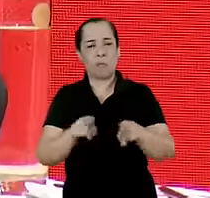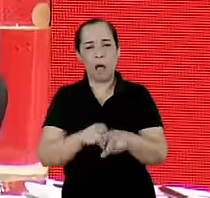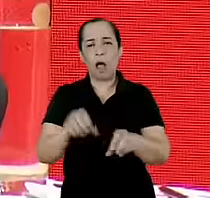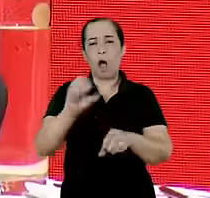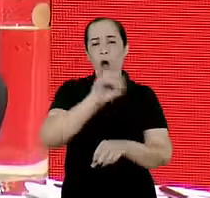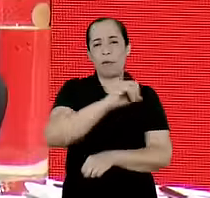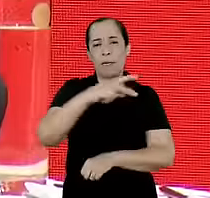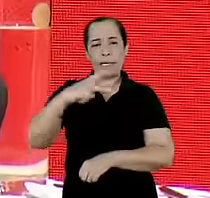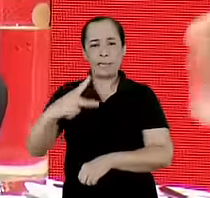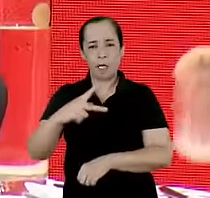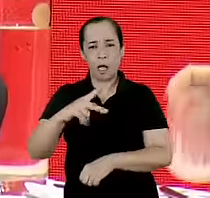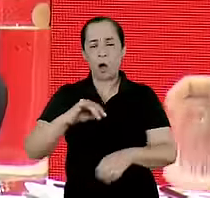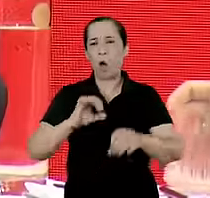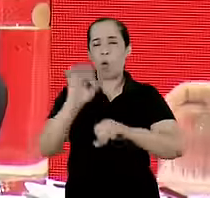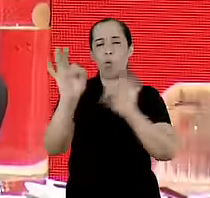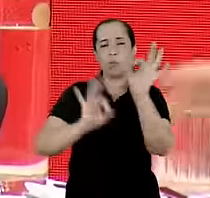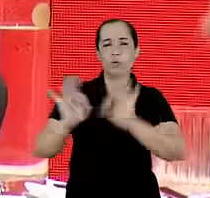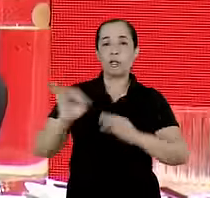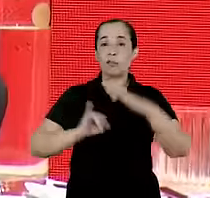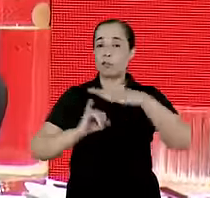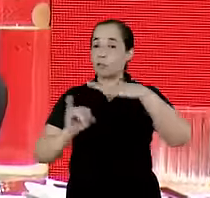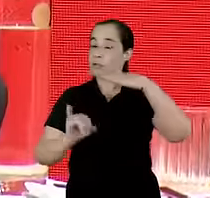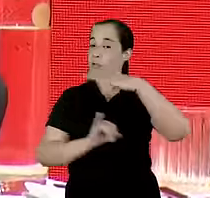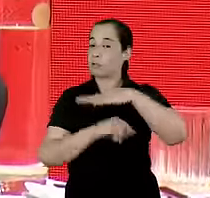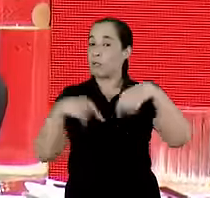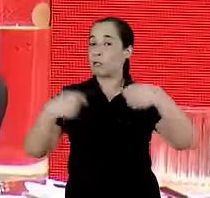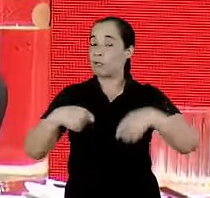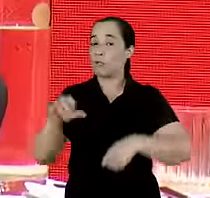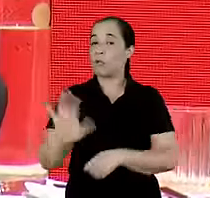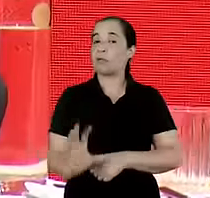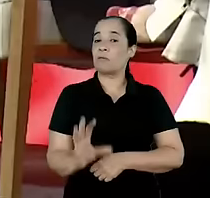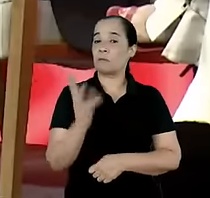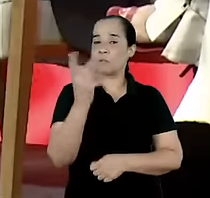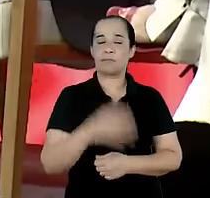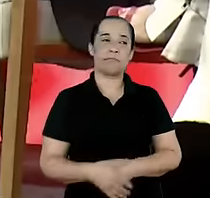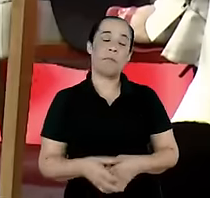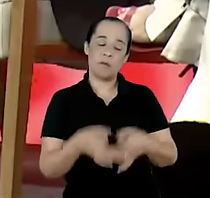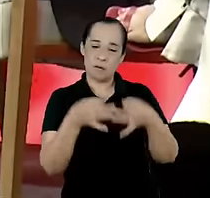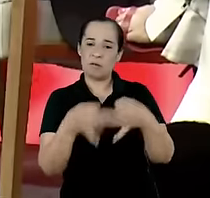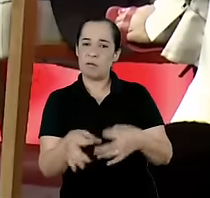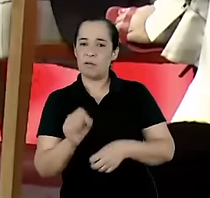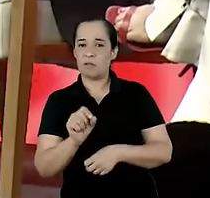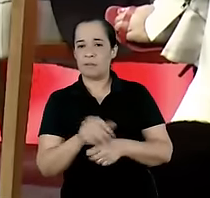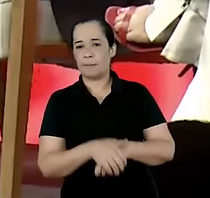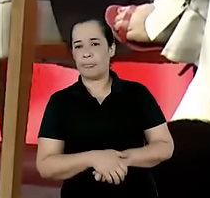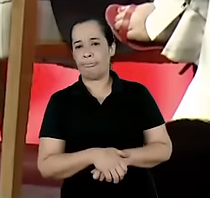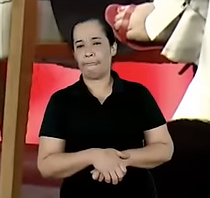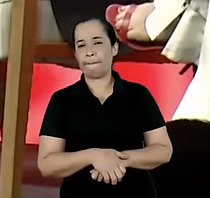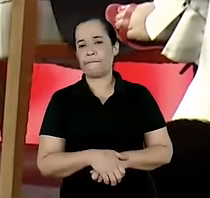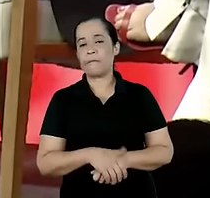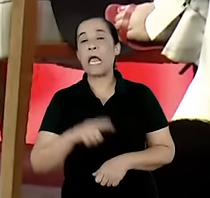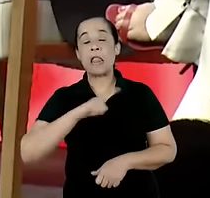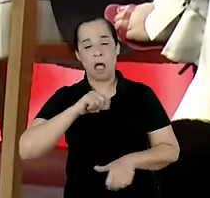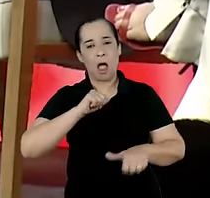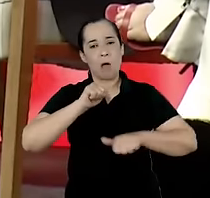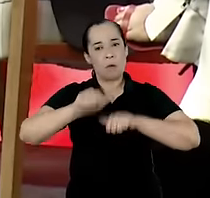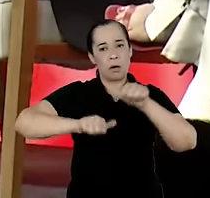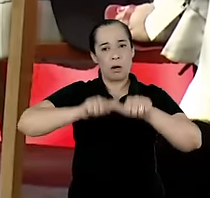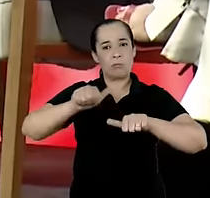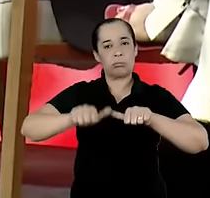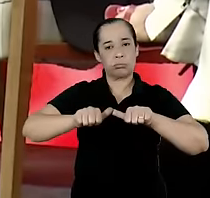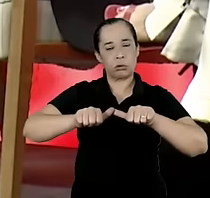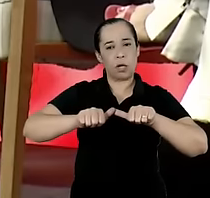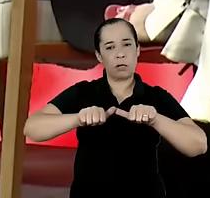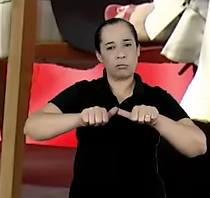instituições eh tem que ocorrer eh é evidente que eh é uma alteração estrutural Eu costumo dizer